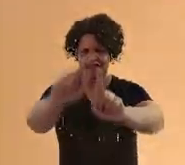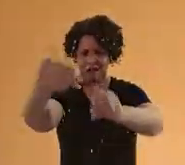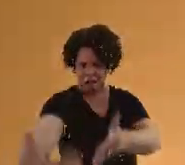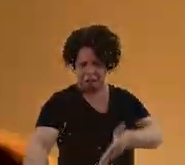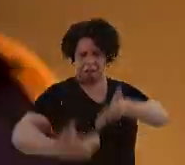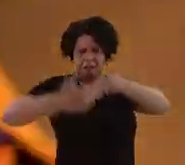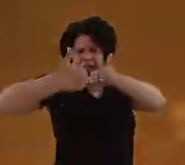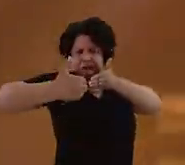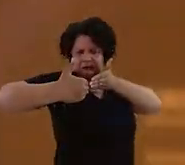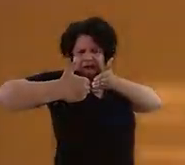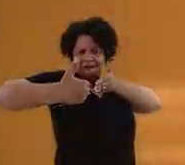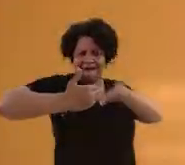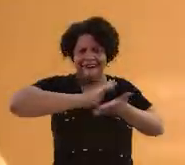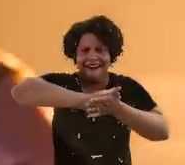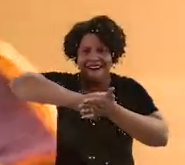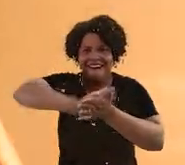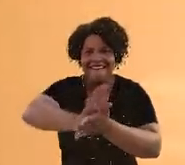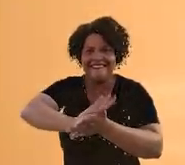Não bota de frente, desgraça.